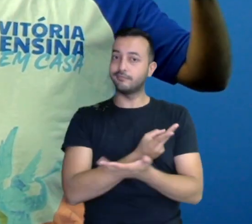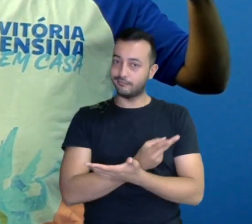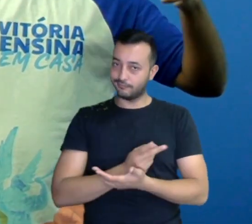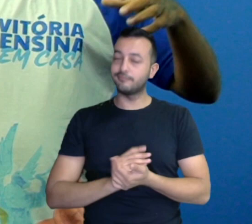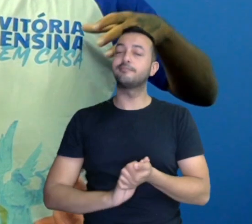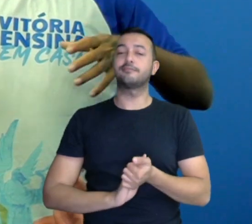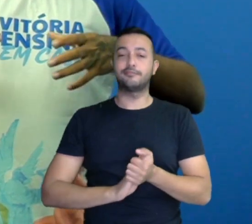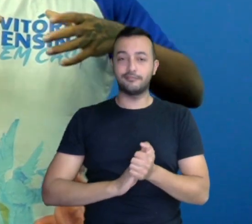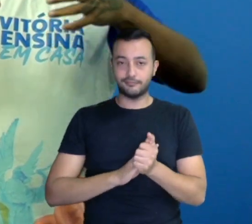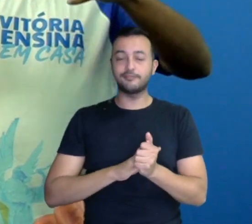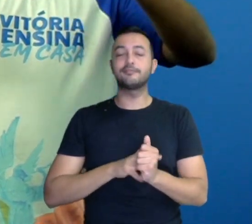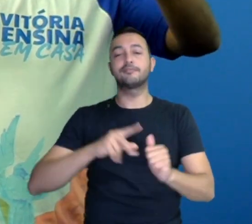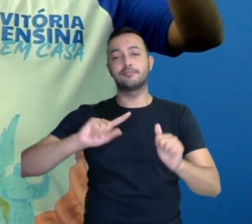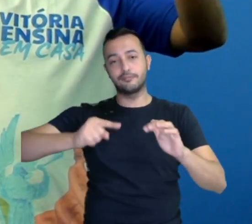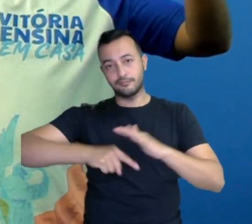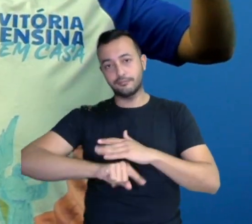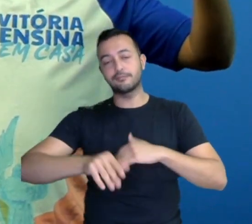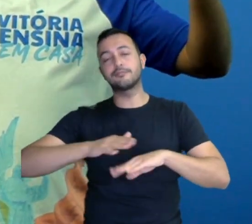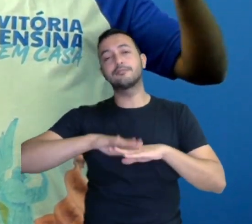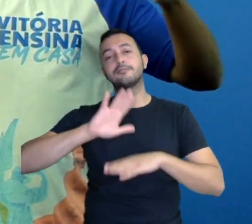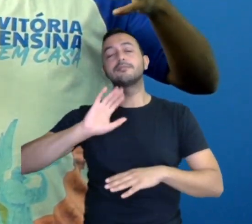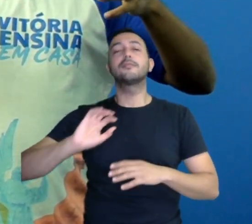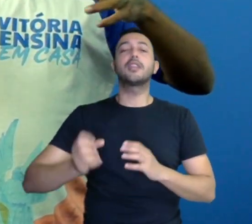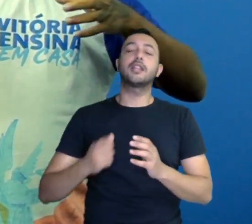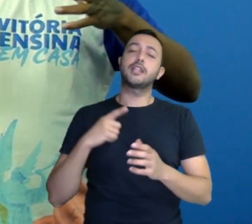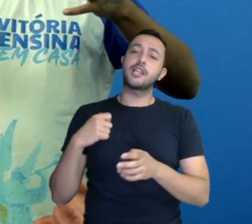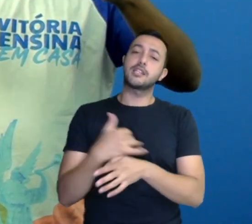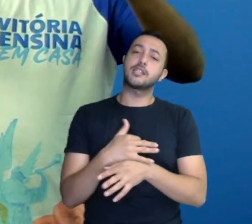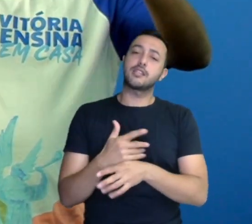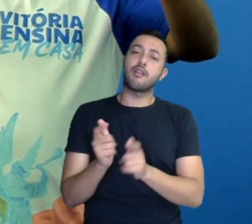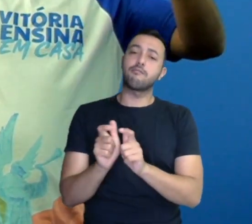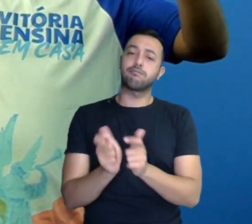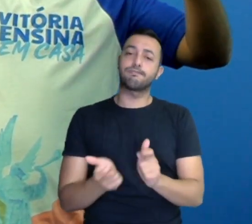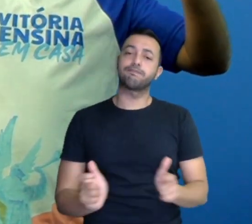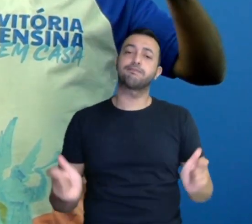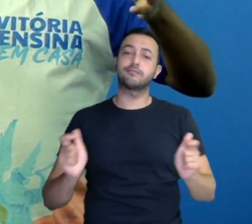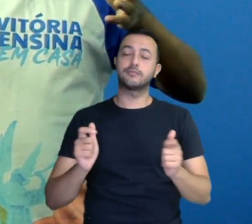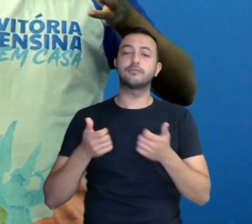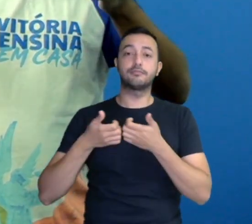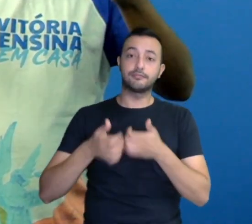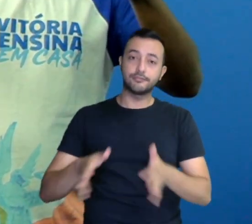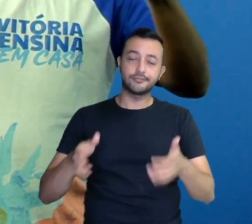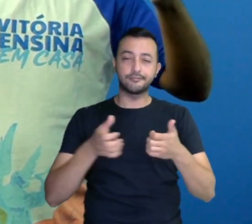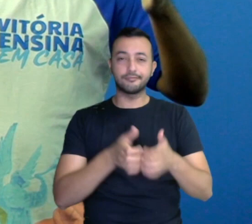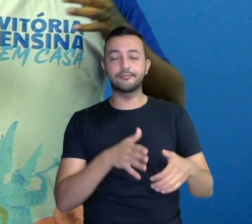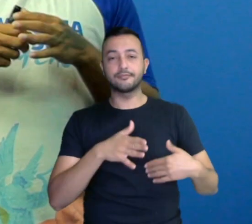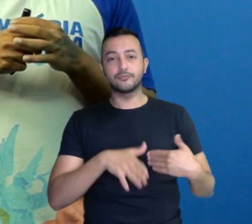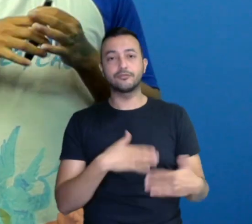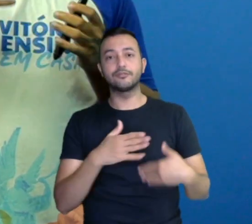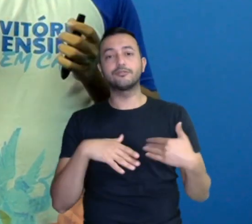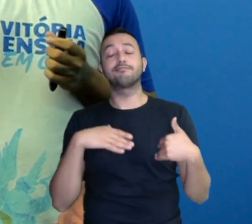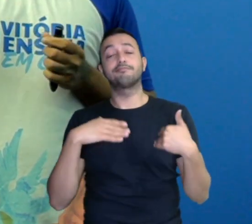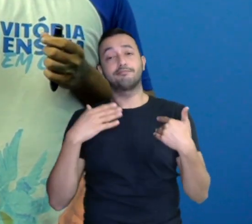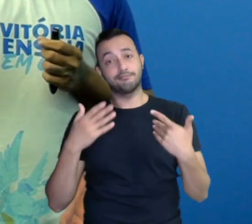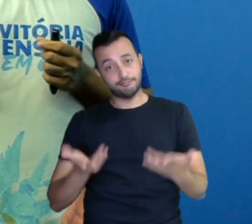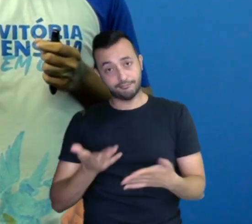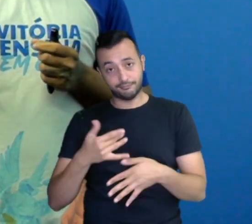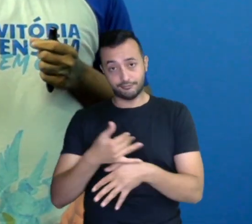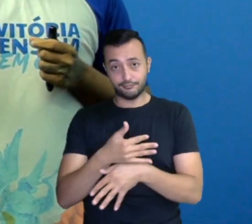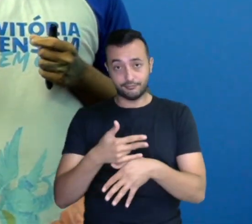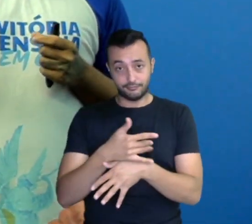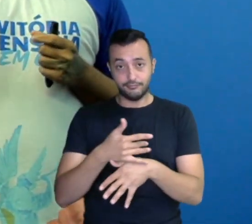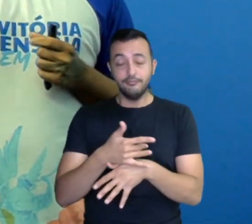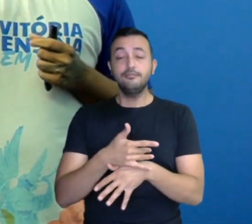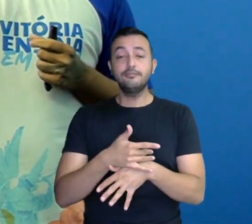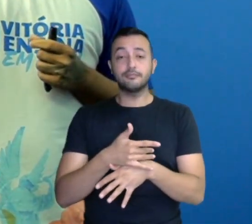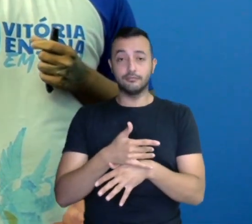mais complexas, vai crescendo cidades. As cidades elas vão nascendo, elas vão se desenvolvendo. Sendo que nessas